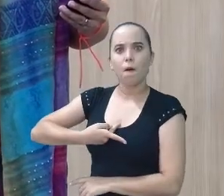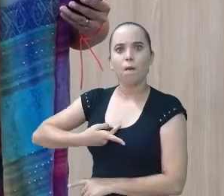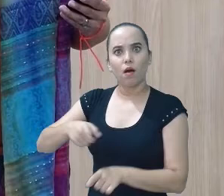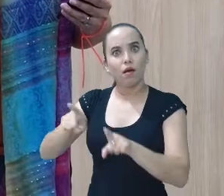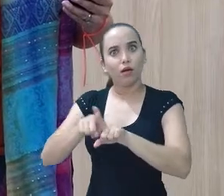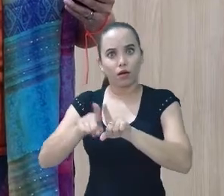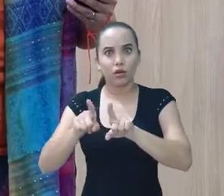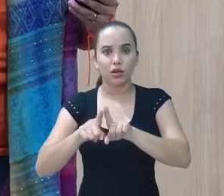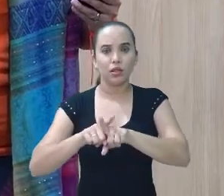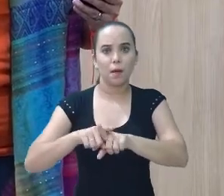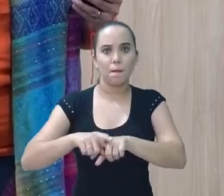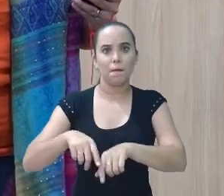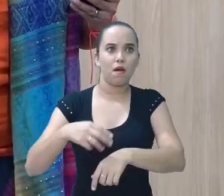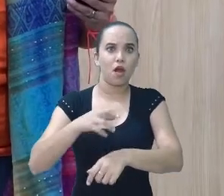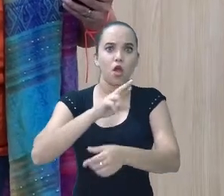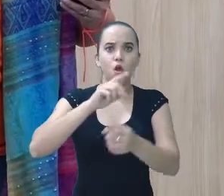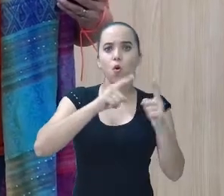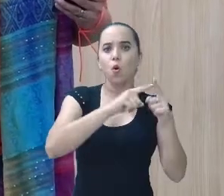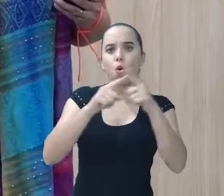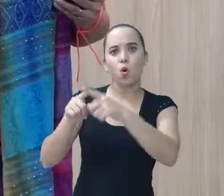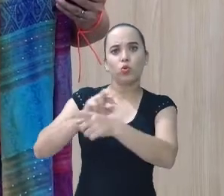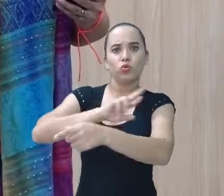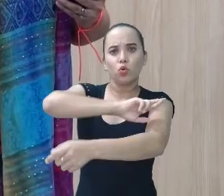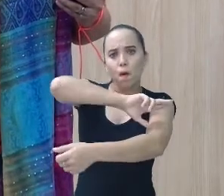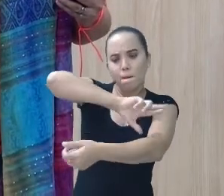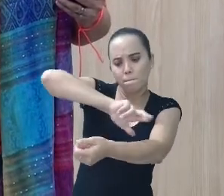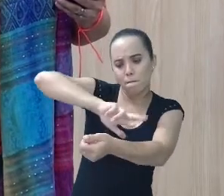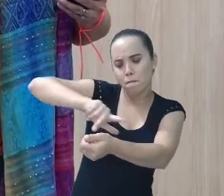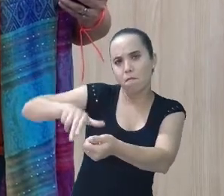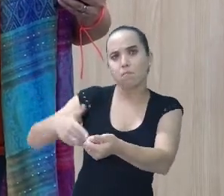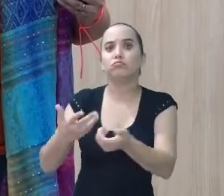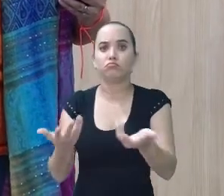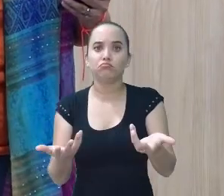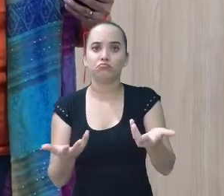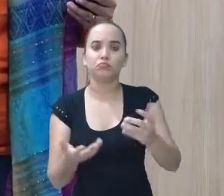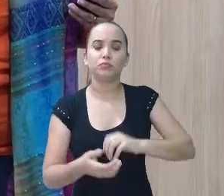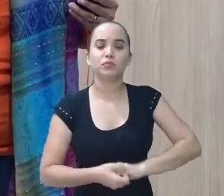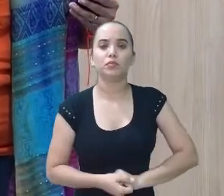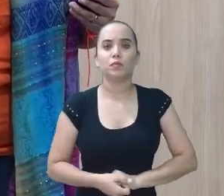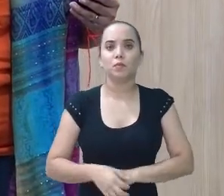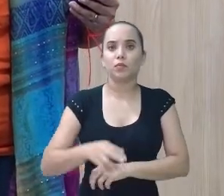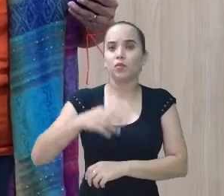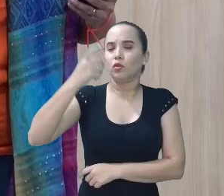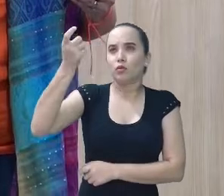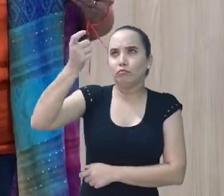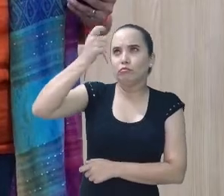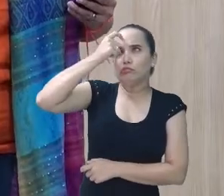nada mais são do que características fundamentais, né? Não só